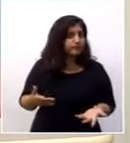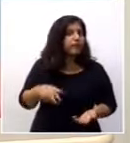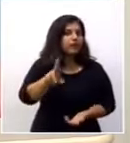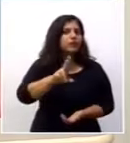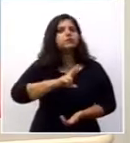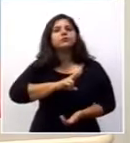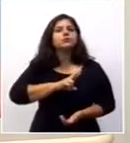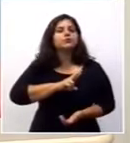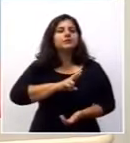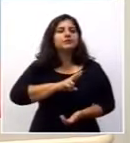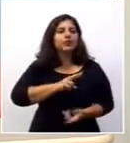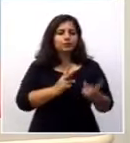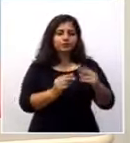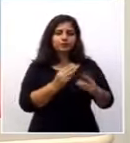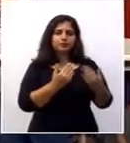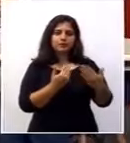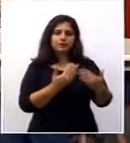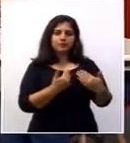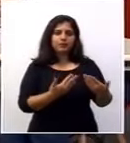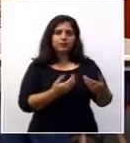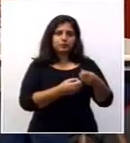Respondam para aqui no chat.